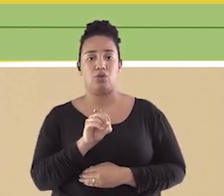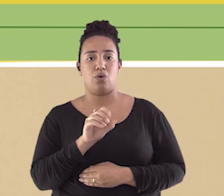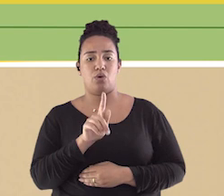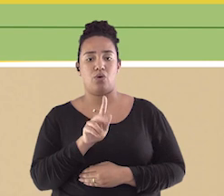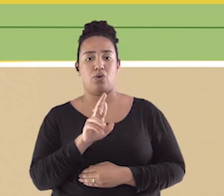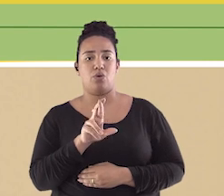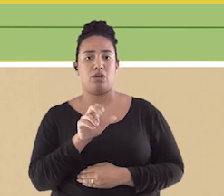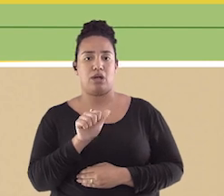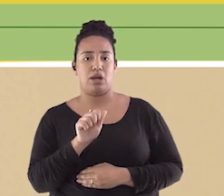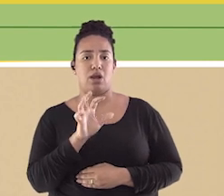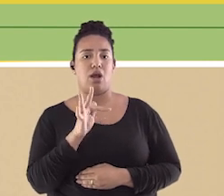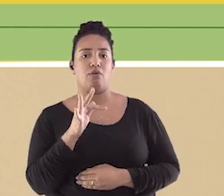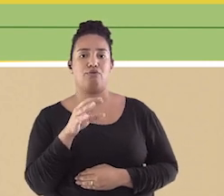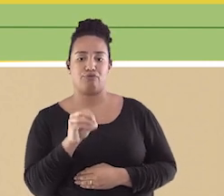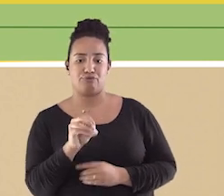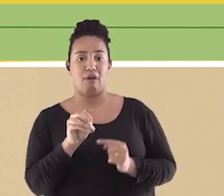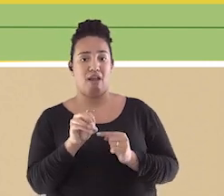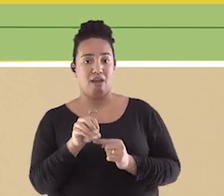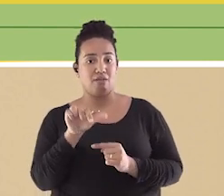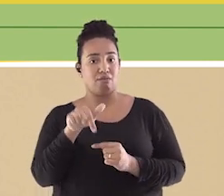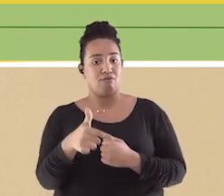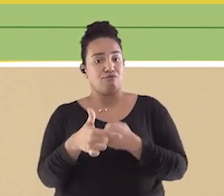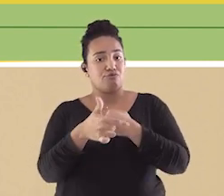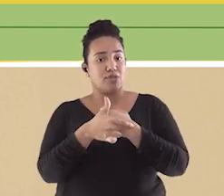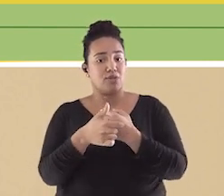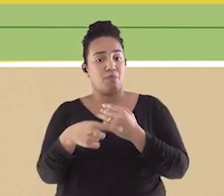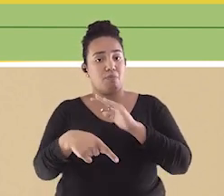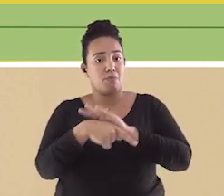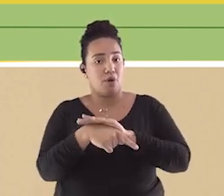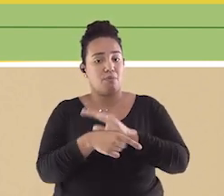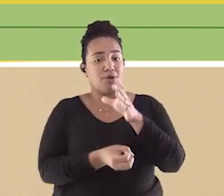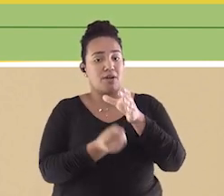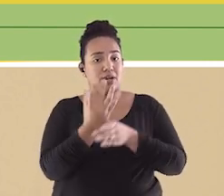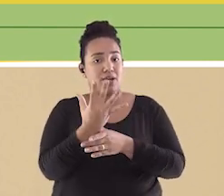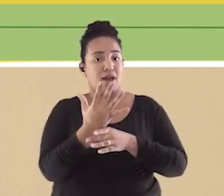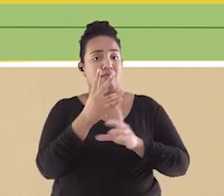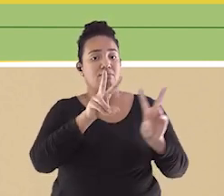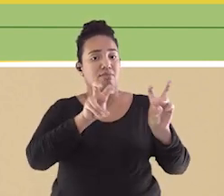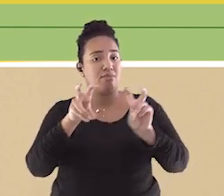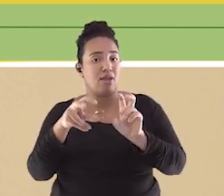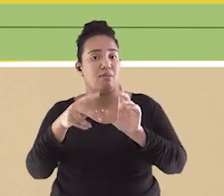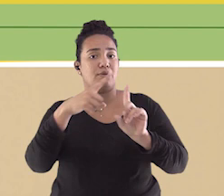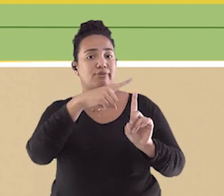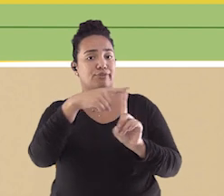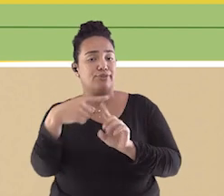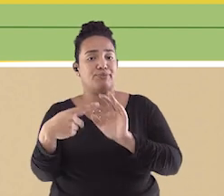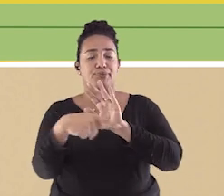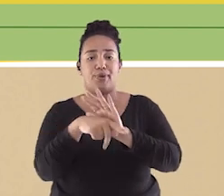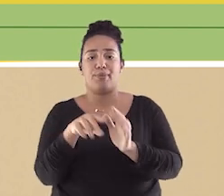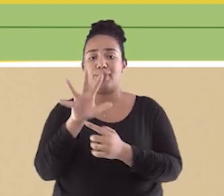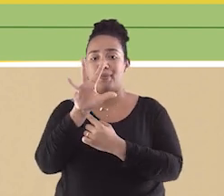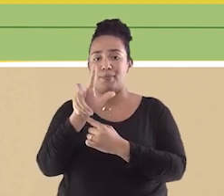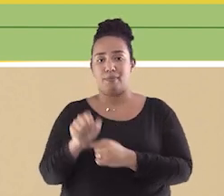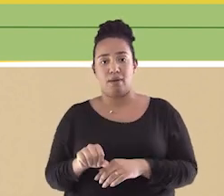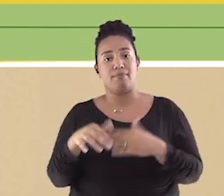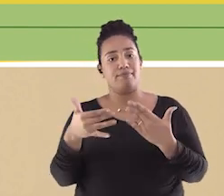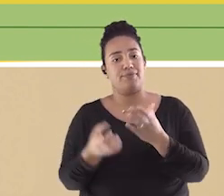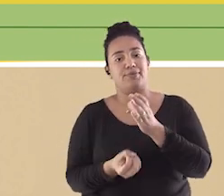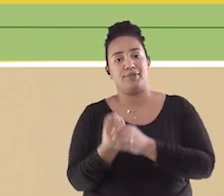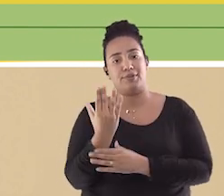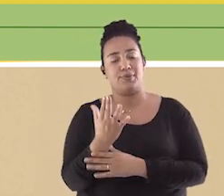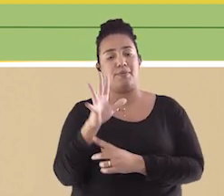e analisam os mapas, criaram, que são esses temas específicos, e deram origem aos